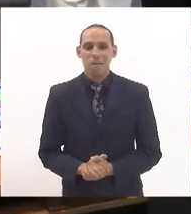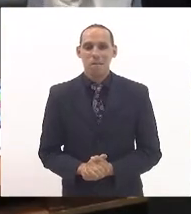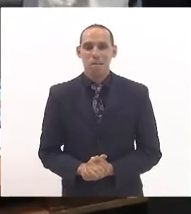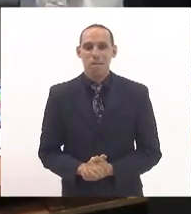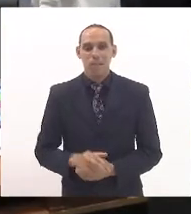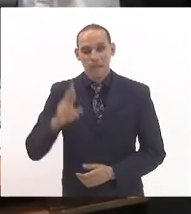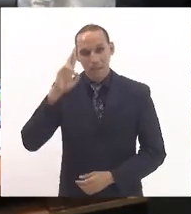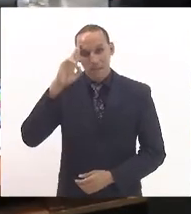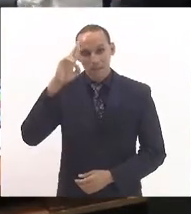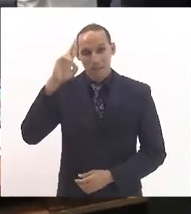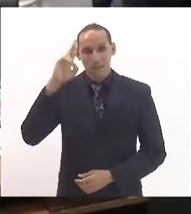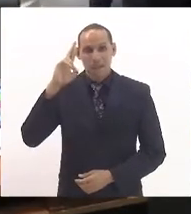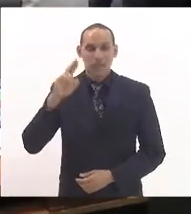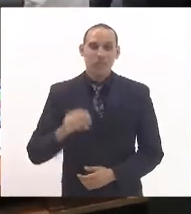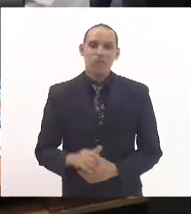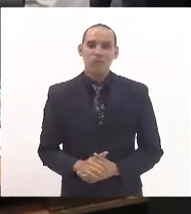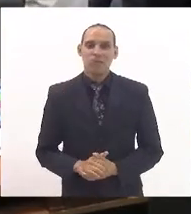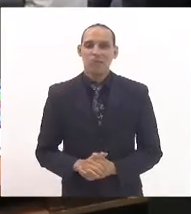imperatriz,